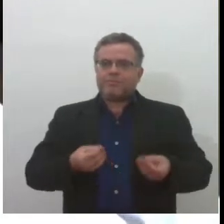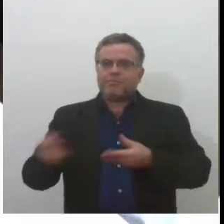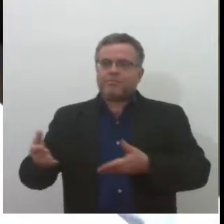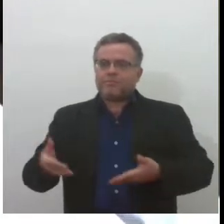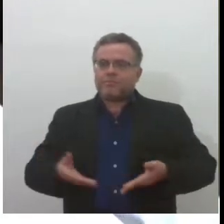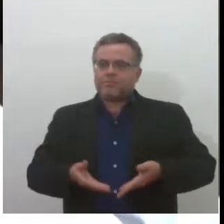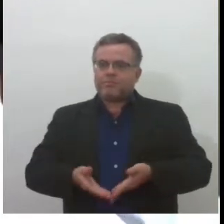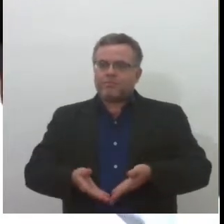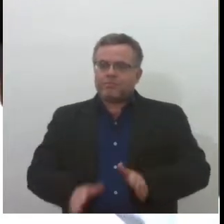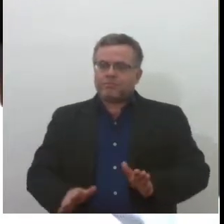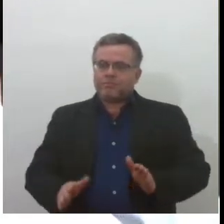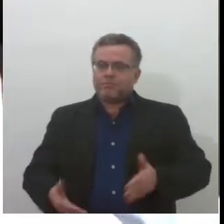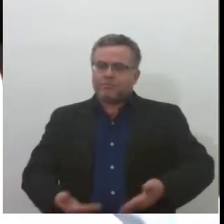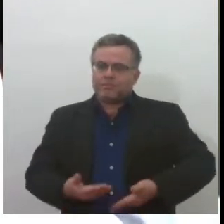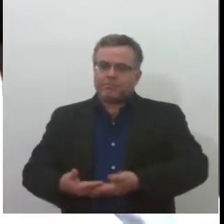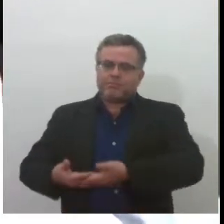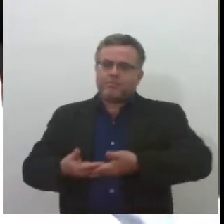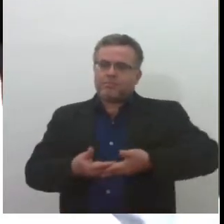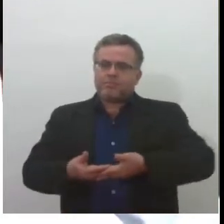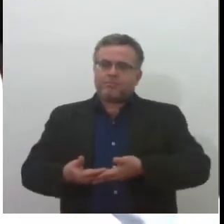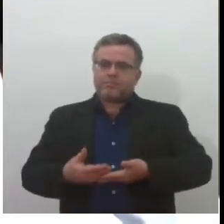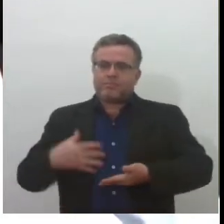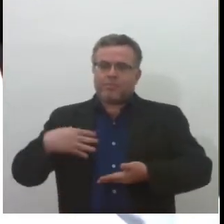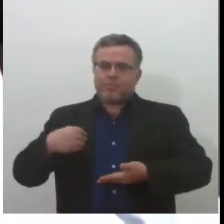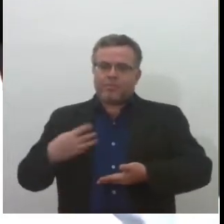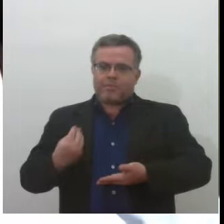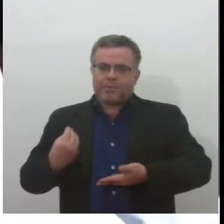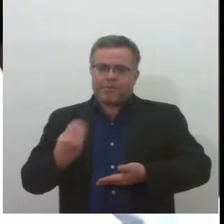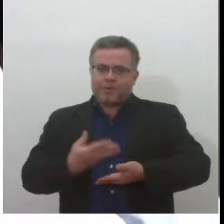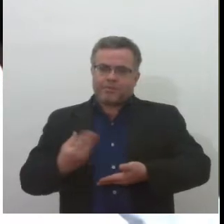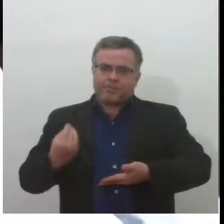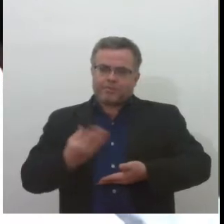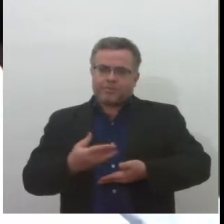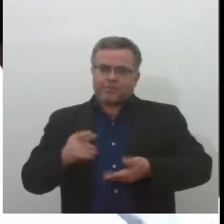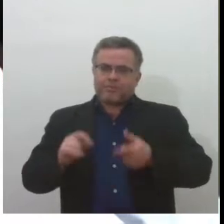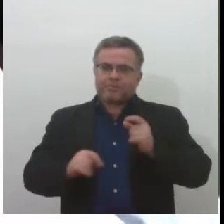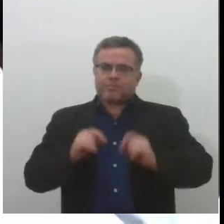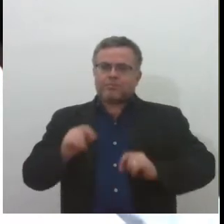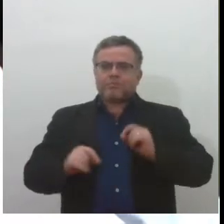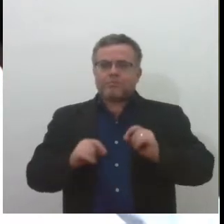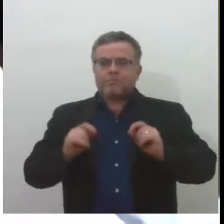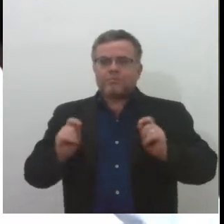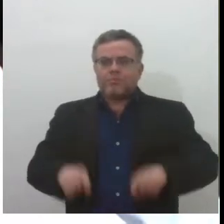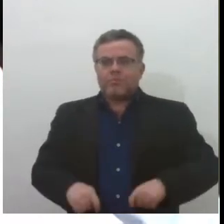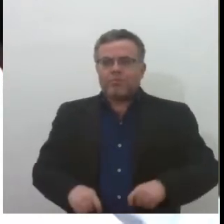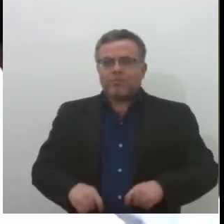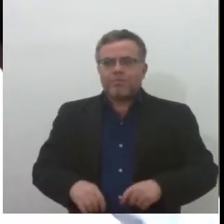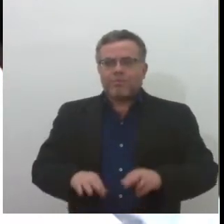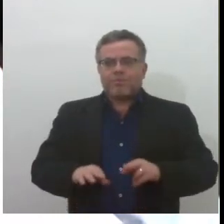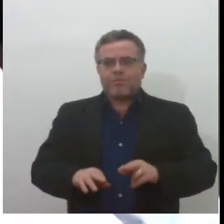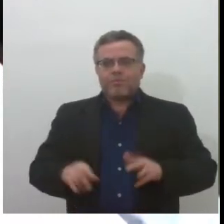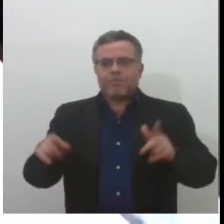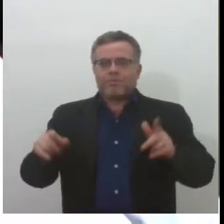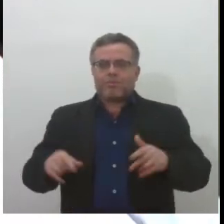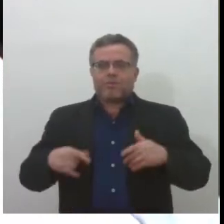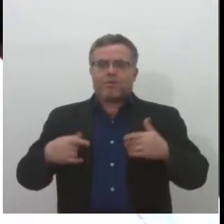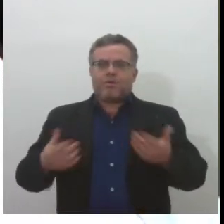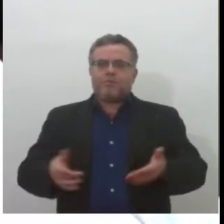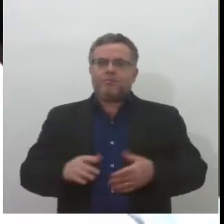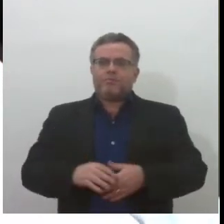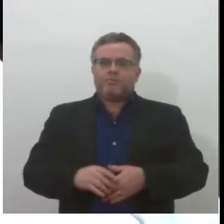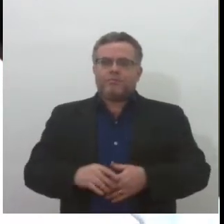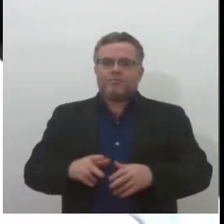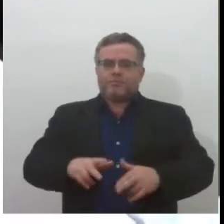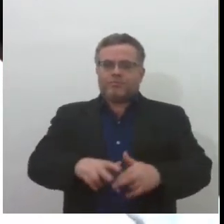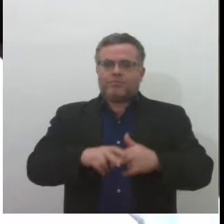o neném nasce prematuro o leite materno do prematuro é um pouco diferente do daquelas crianças que nasceu a terra